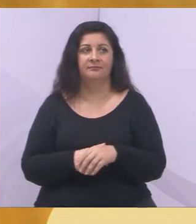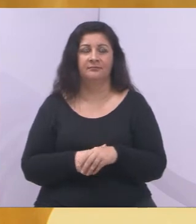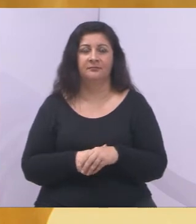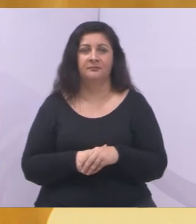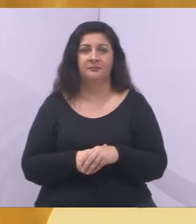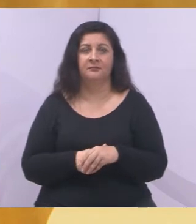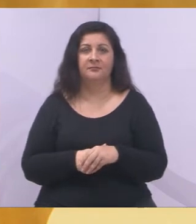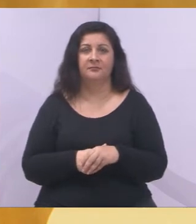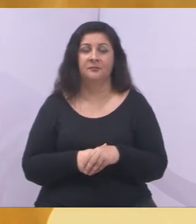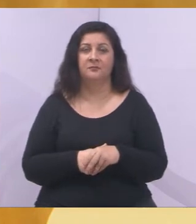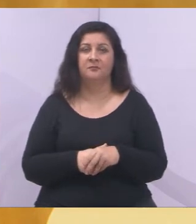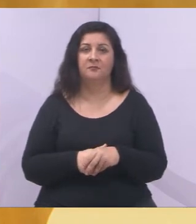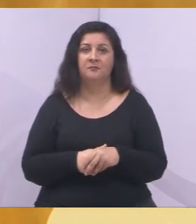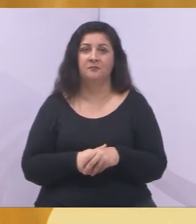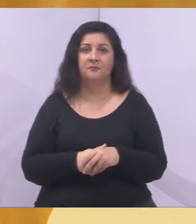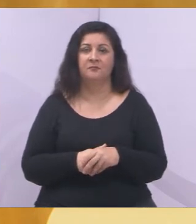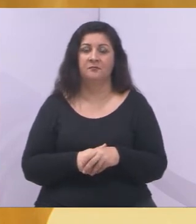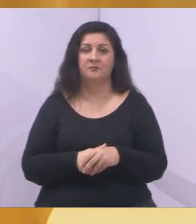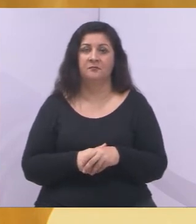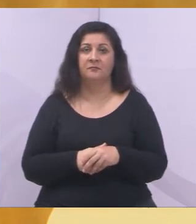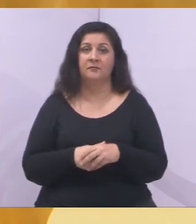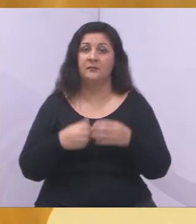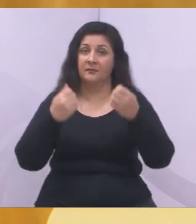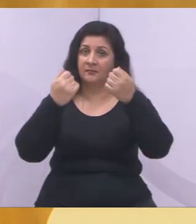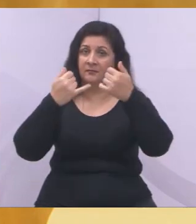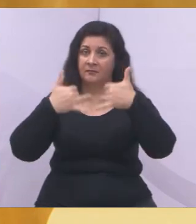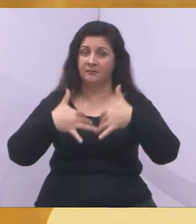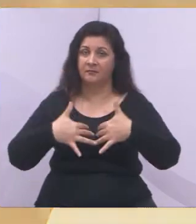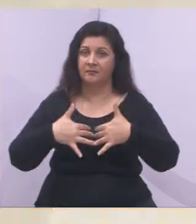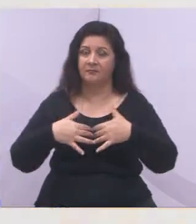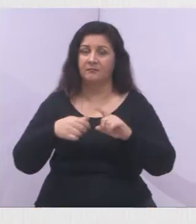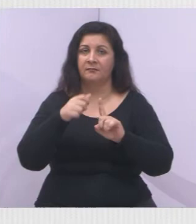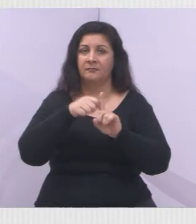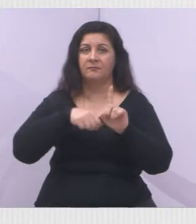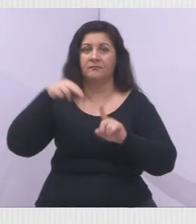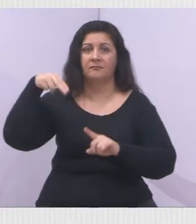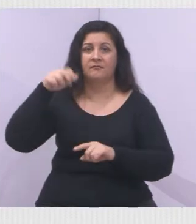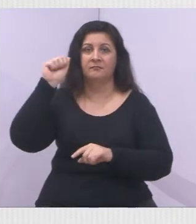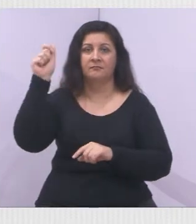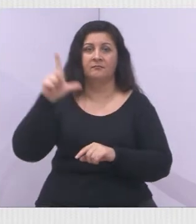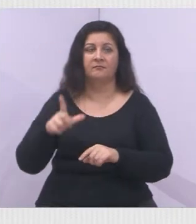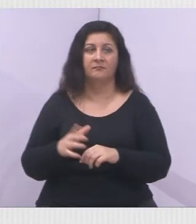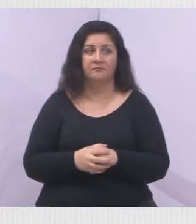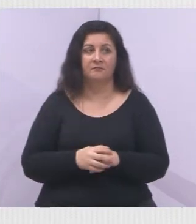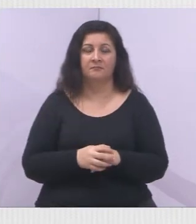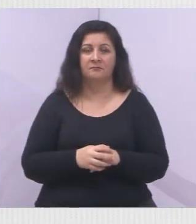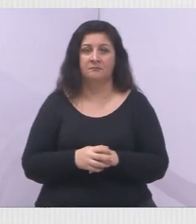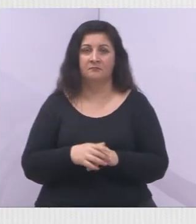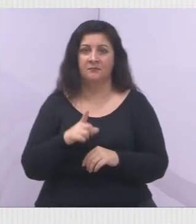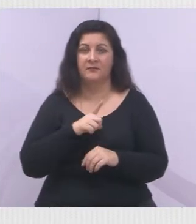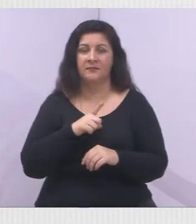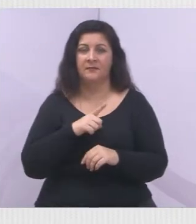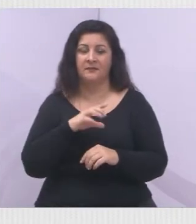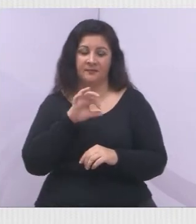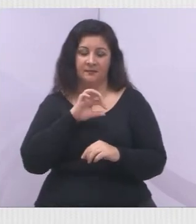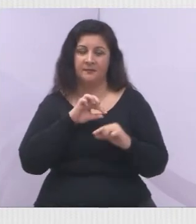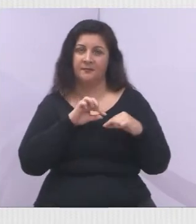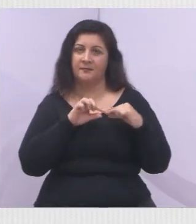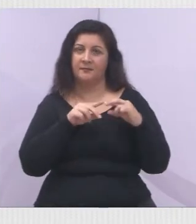Agora quero aí falar um pouquinho do Novembro Azul, o qual ganhei até um lacinho aqui da minha amiga Patrícia,